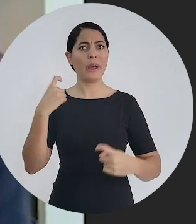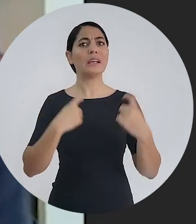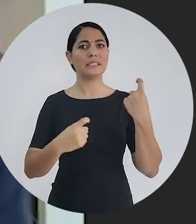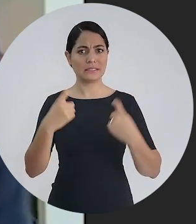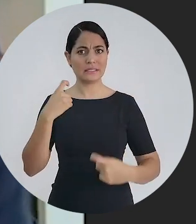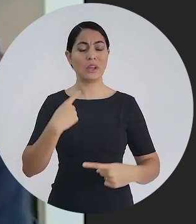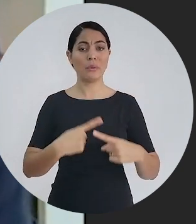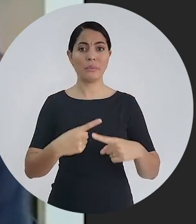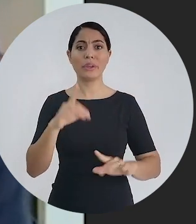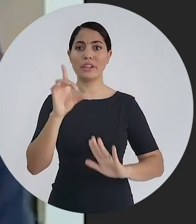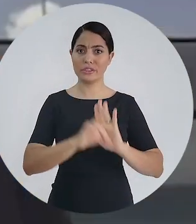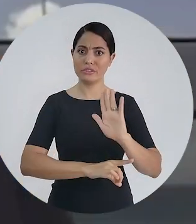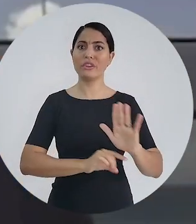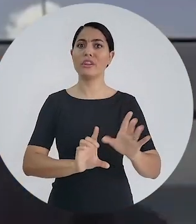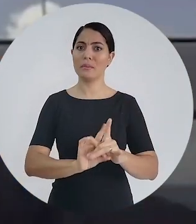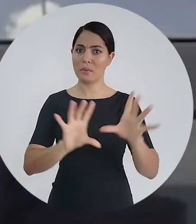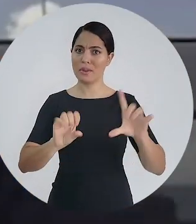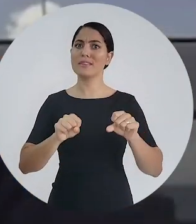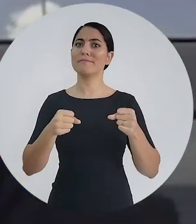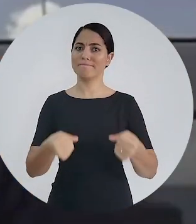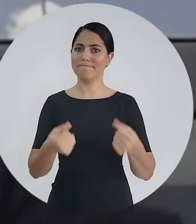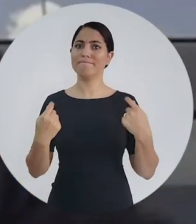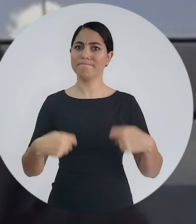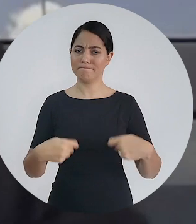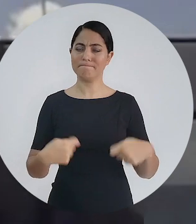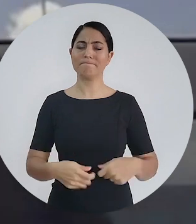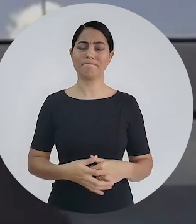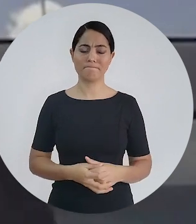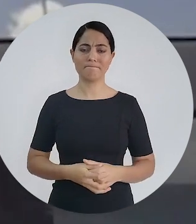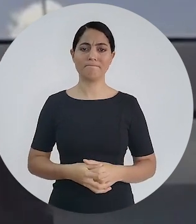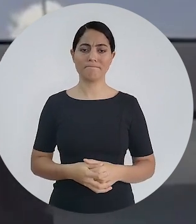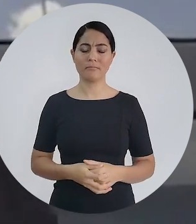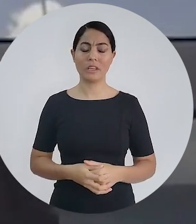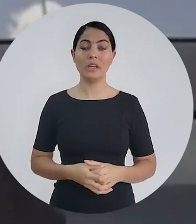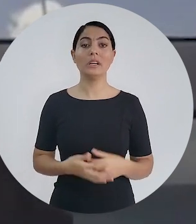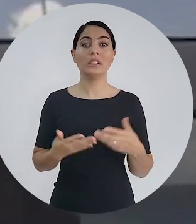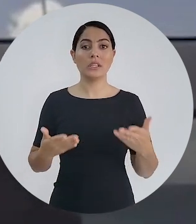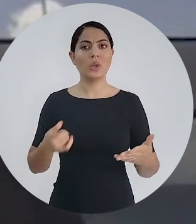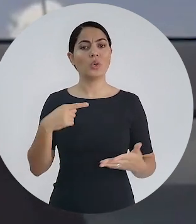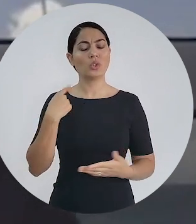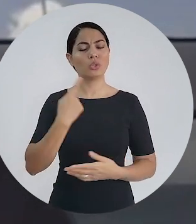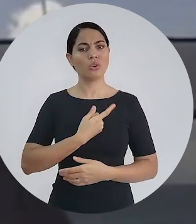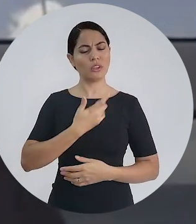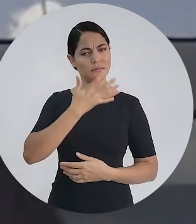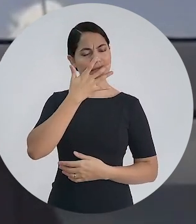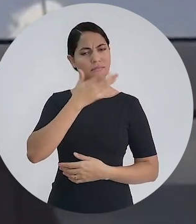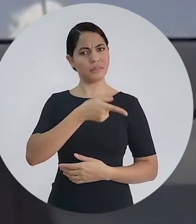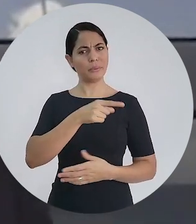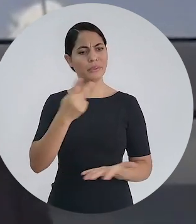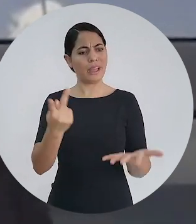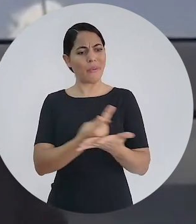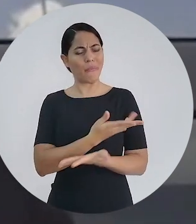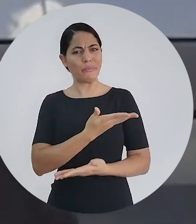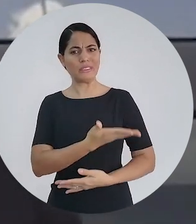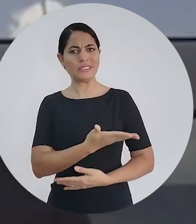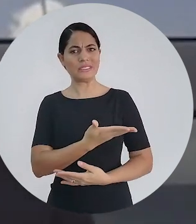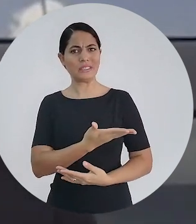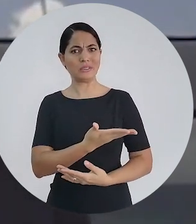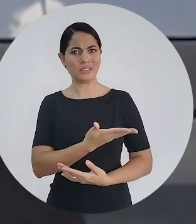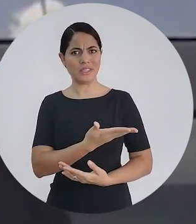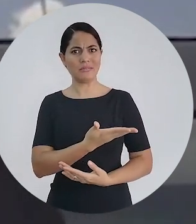defendemos o Estado Democrático de Direito. Nós enxergamos essa iniciativa como um ataque não somente